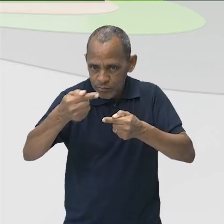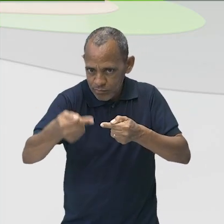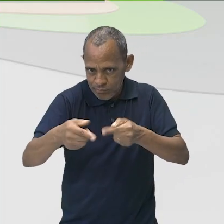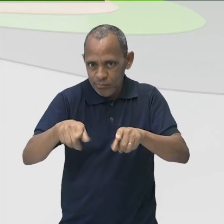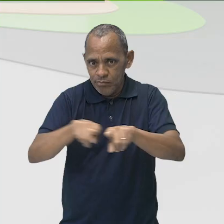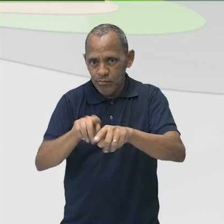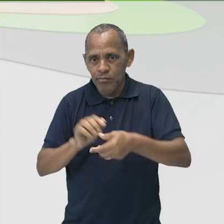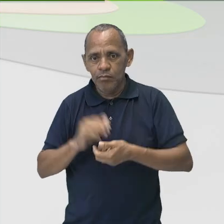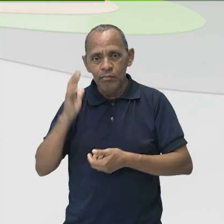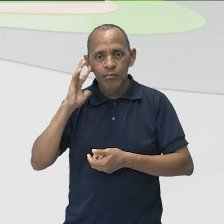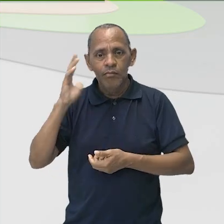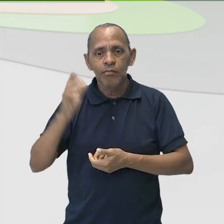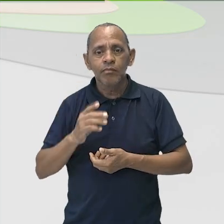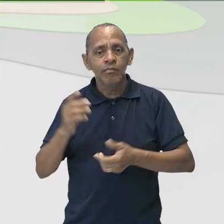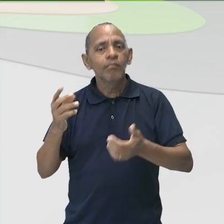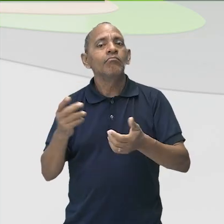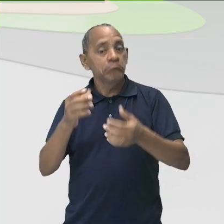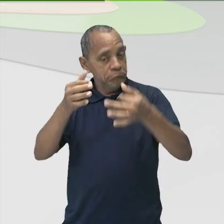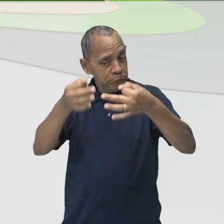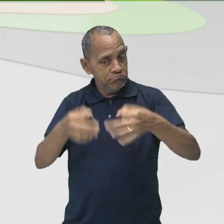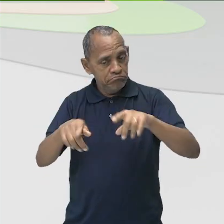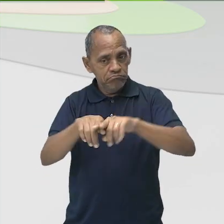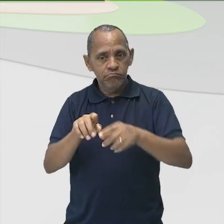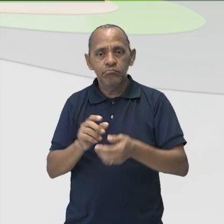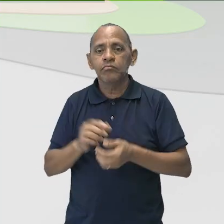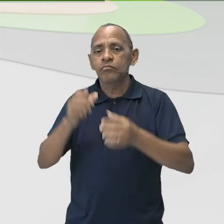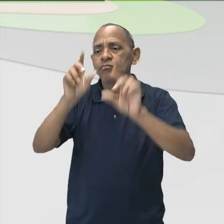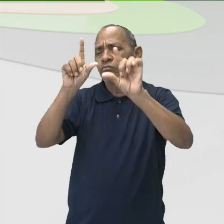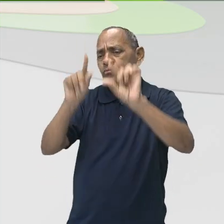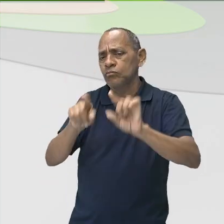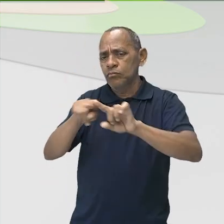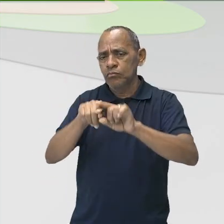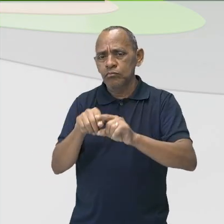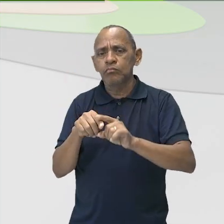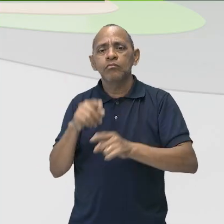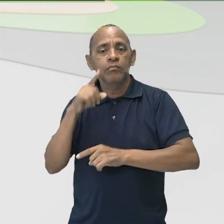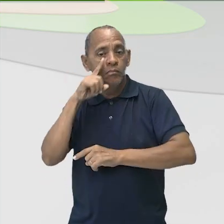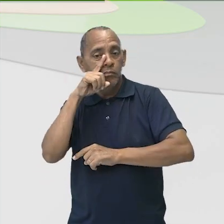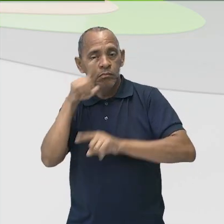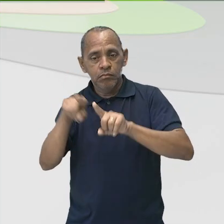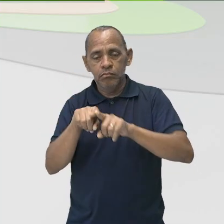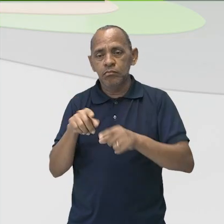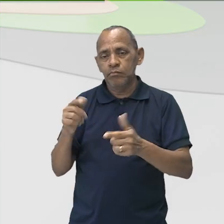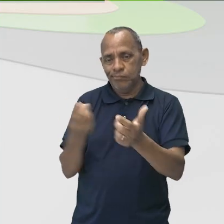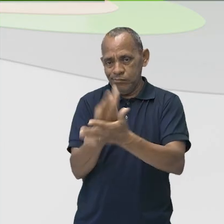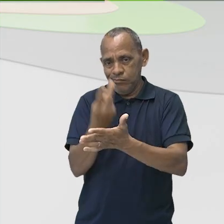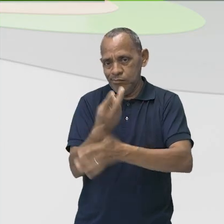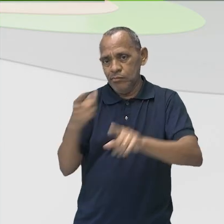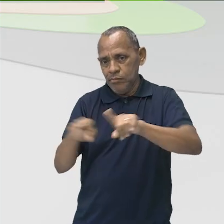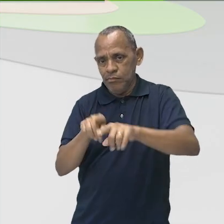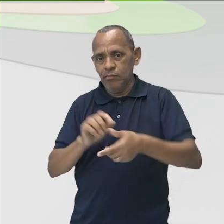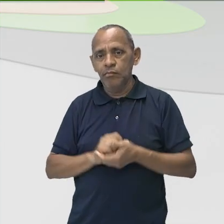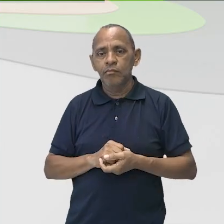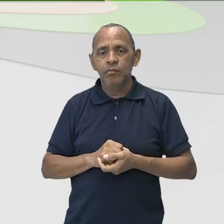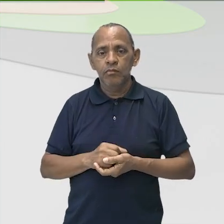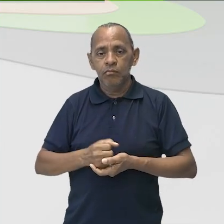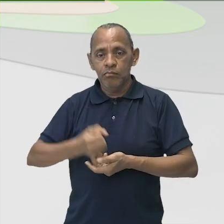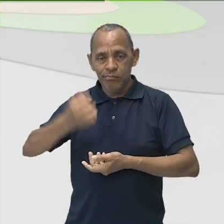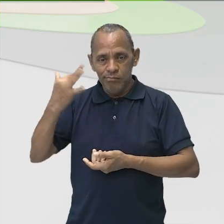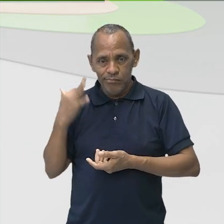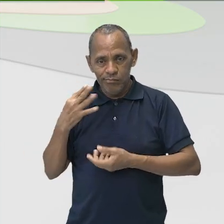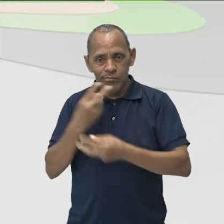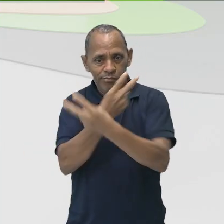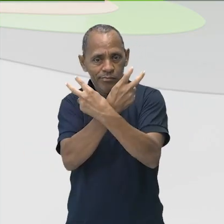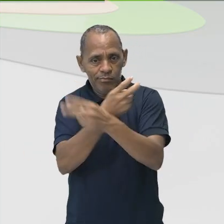vão acontecer, ocorra de forma correta e reduzindo o risco de erros no número de cromossomos.